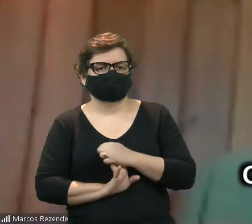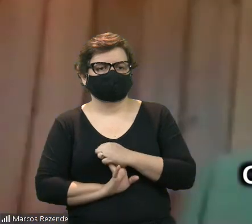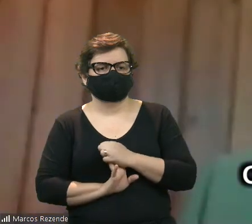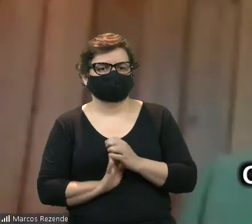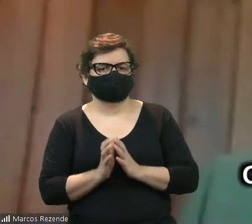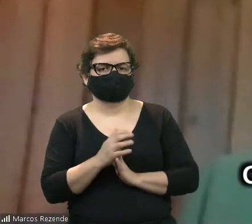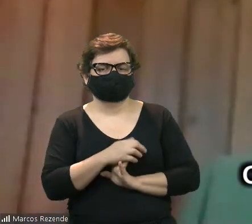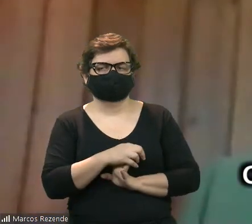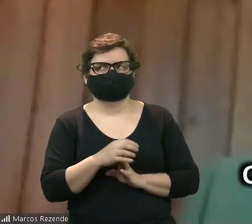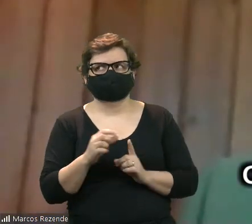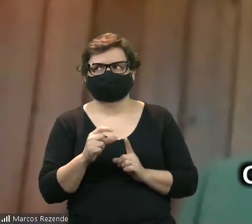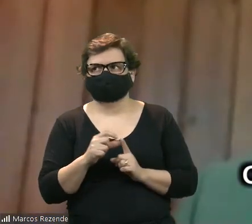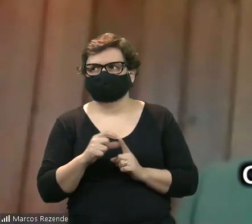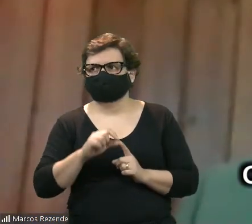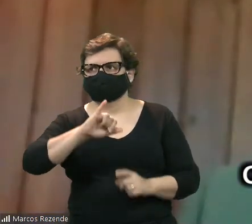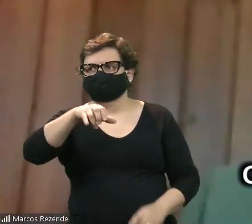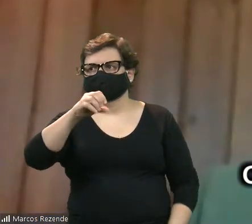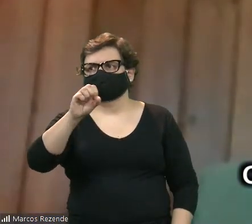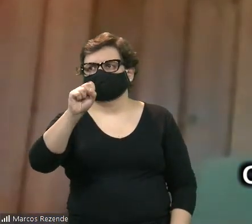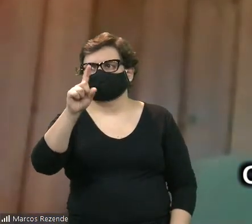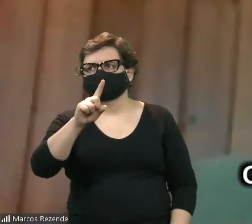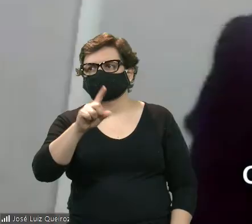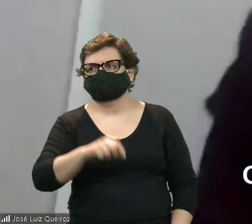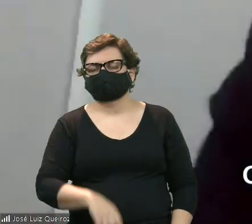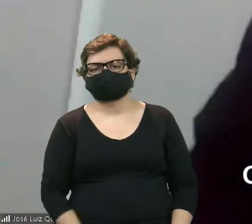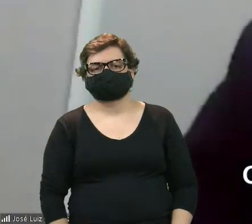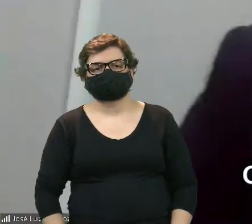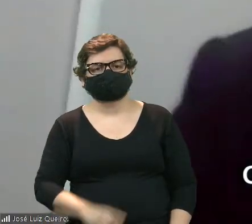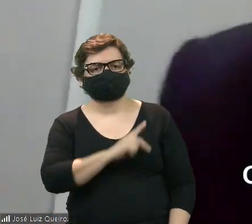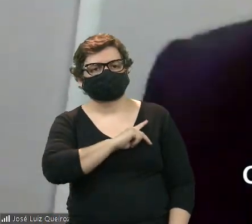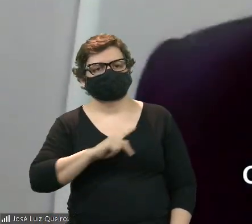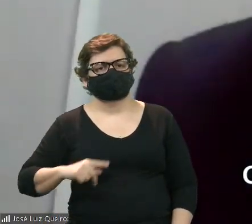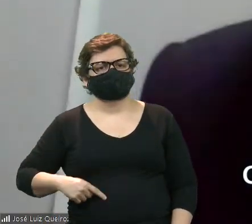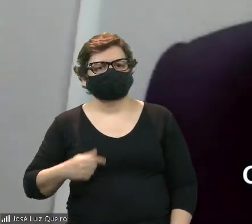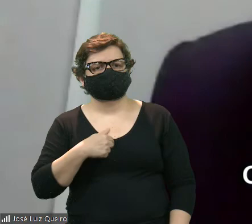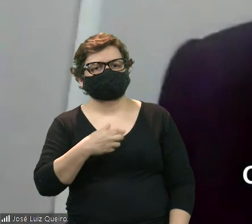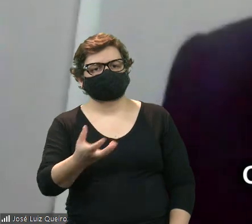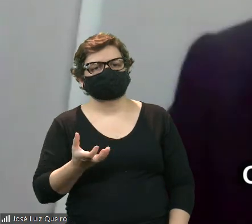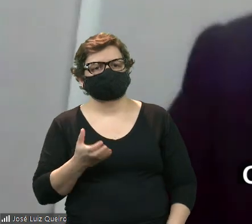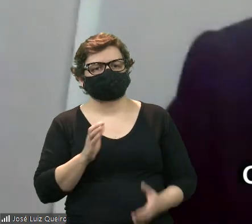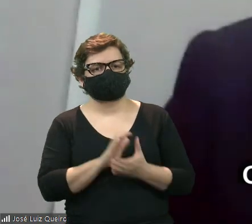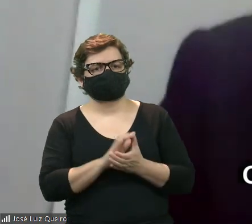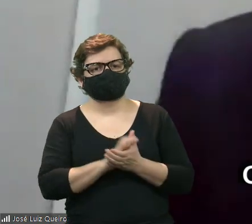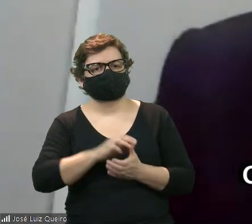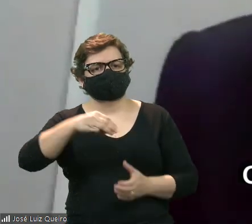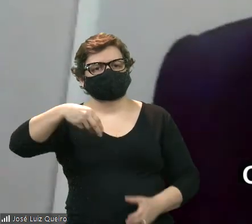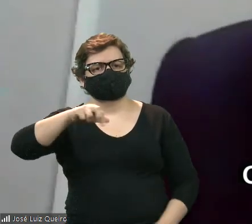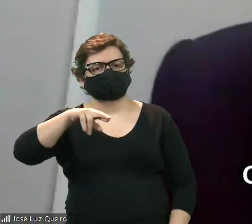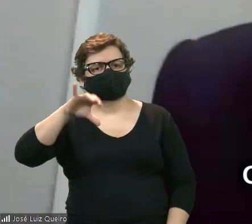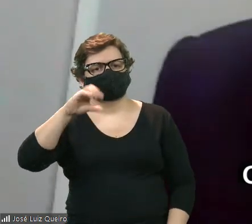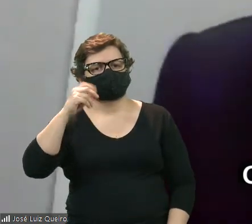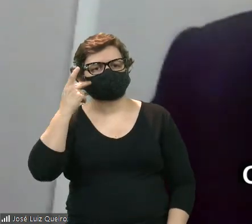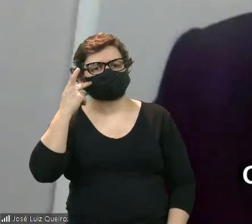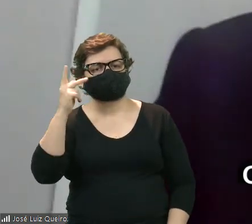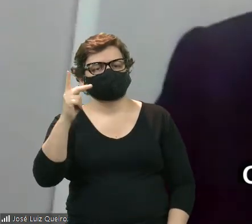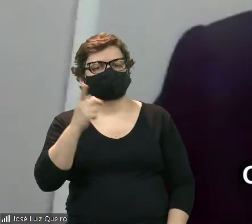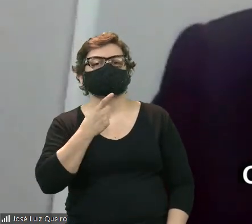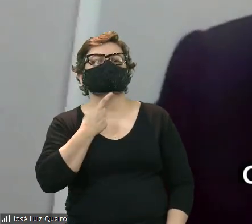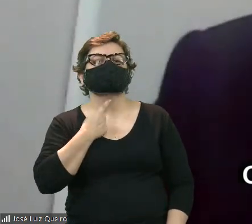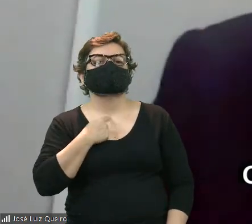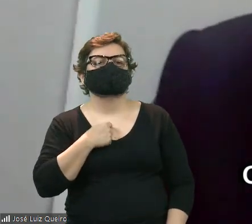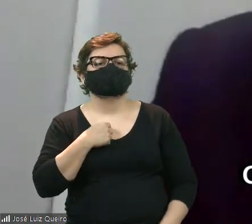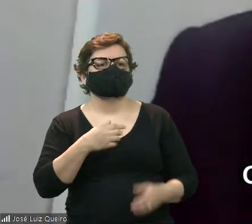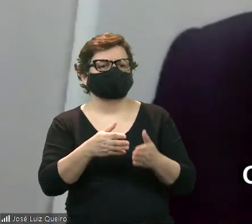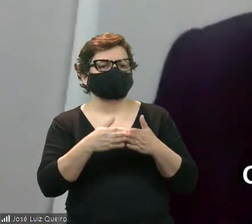Questão de ordem, vereador José Luiz Queiroz. Presidente, eu só gostaria de parabenizar o vereador Maurício pela iniciativa. Na verdade,